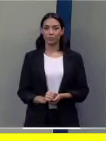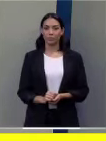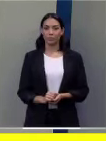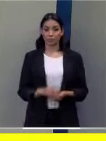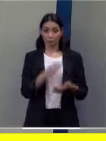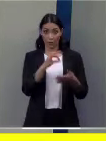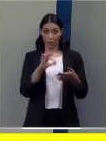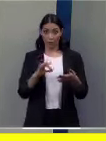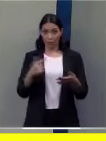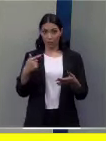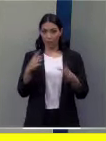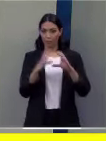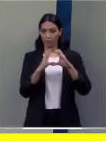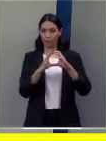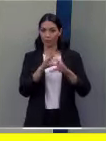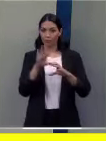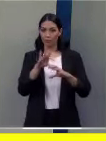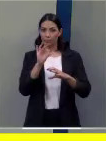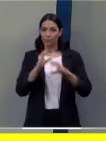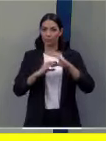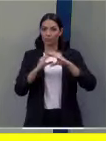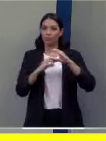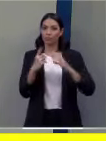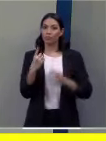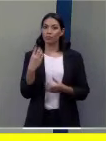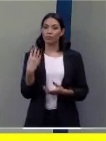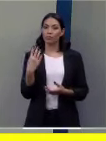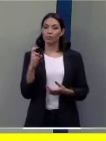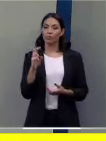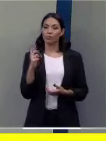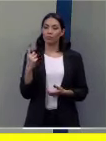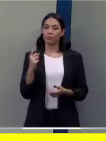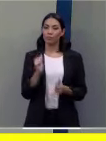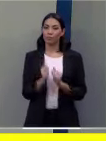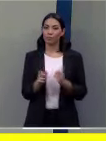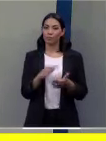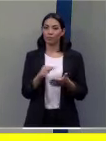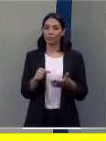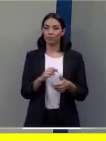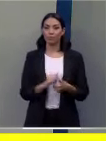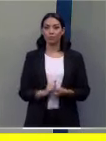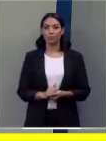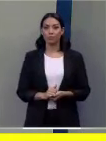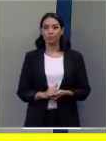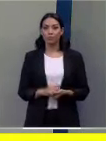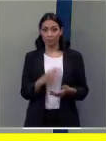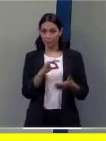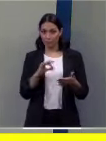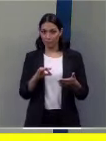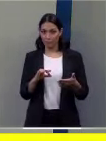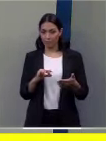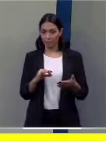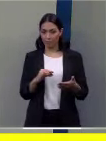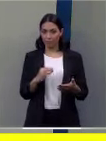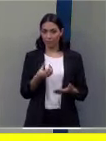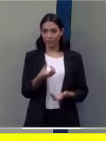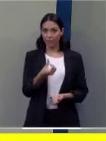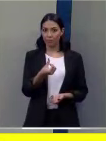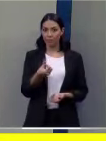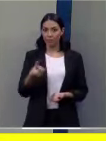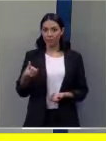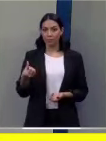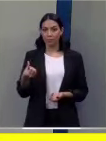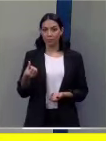Vamos confirmar os 7 números sorteados no concurso 1451 da Time Mania. Confira comigo.